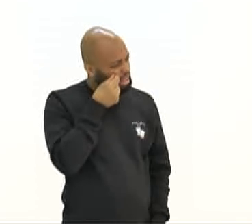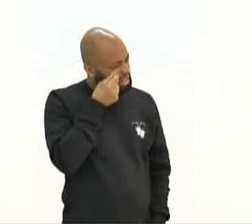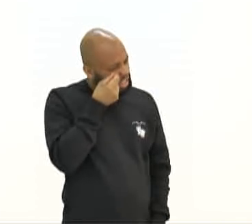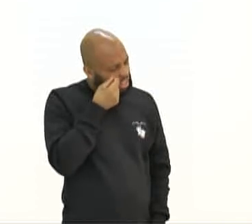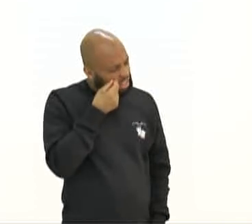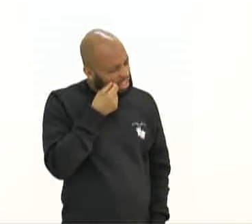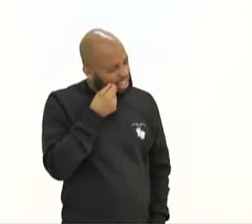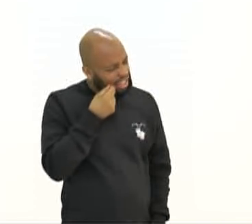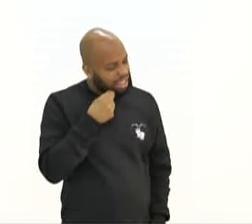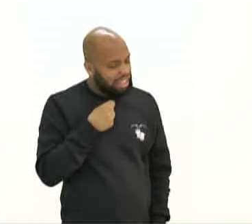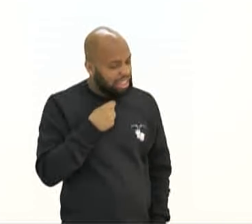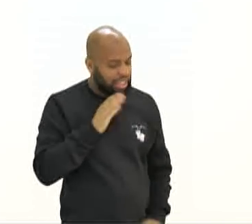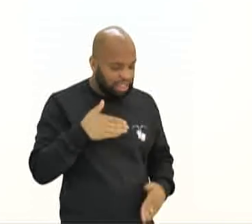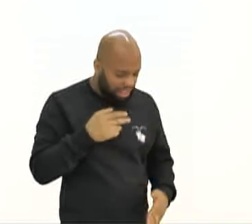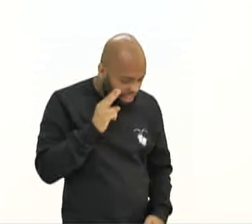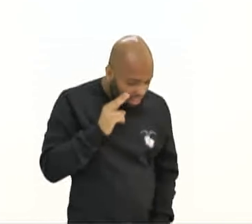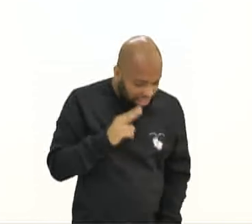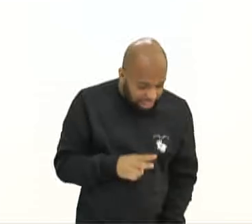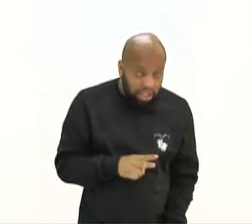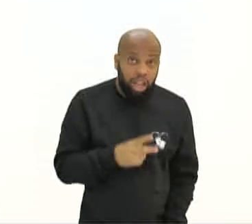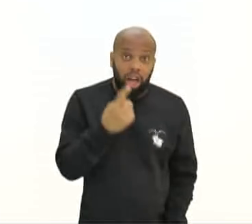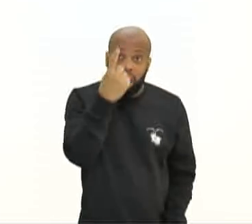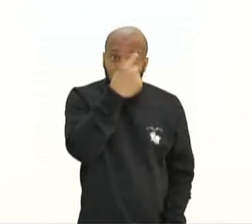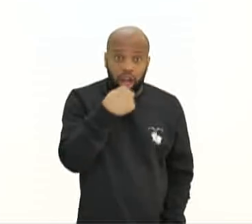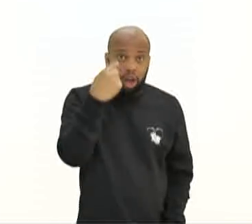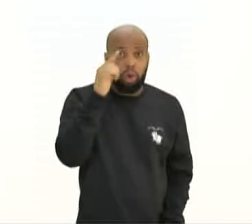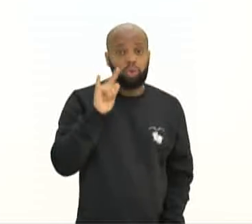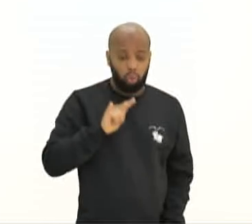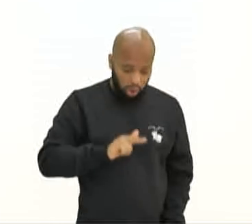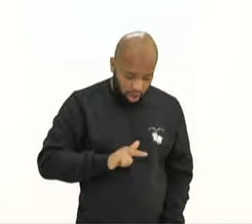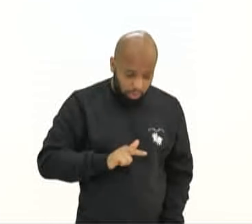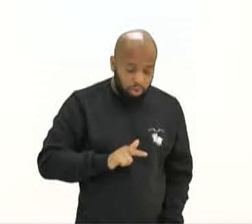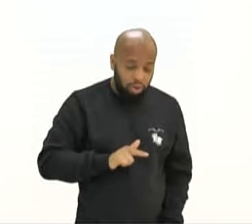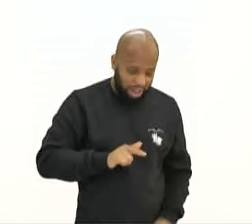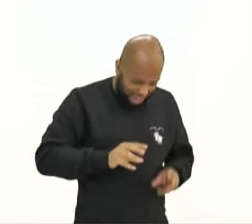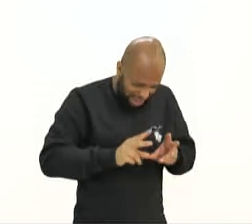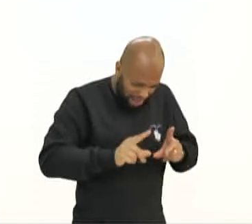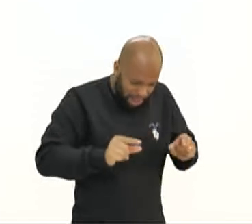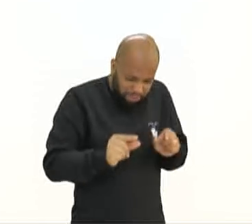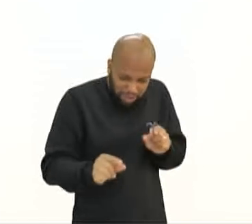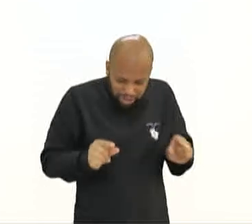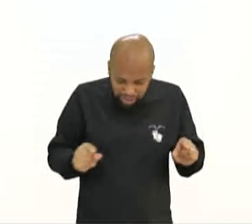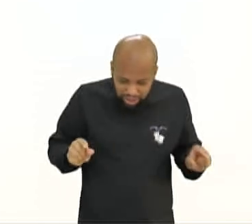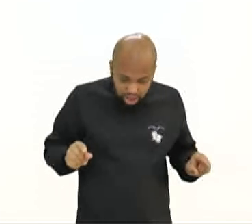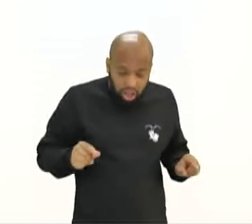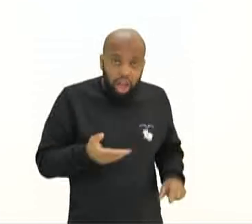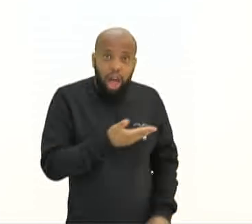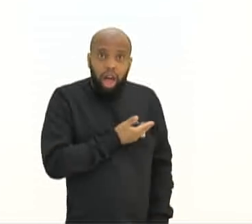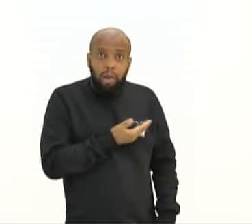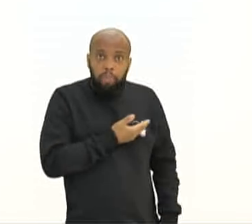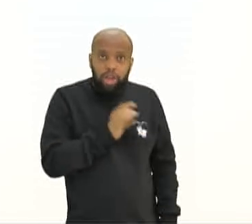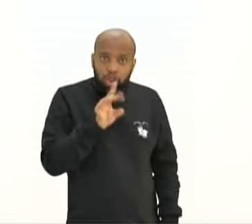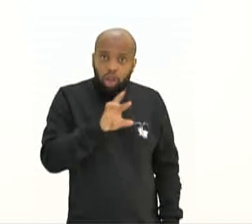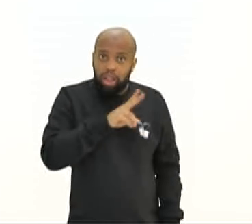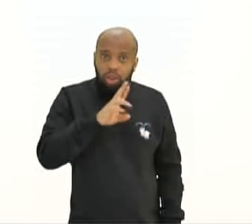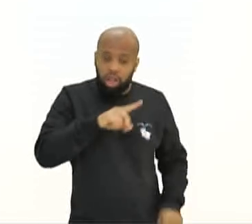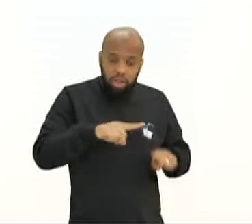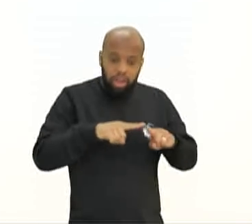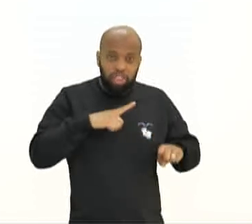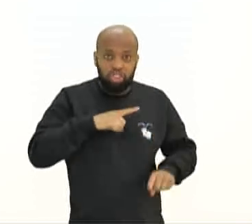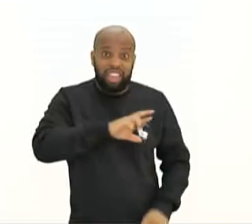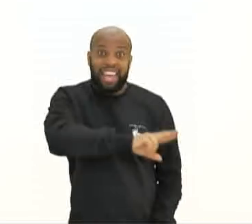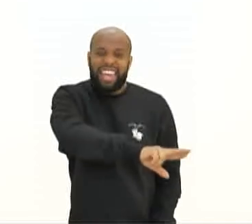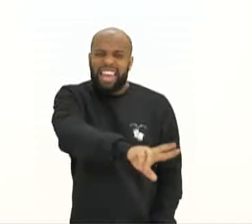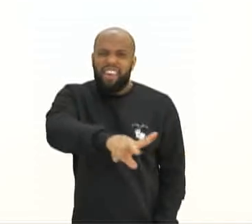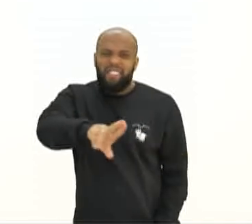ia cair, quando a princesa viu o rosto que tanto amava. Não um só rosto de amiga, mas tantos rostos